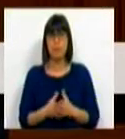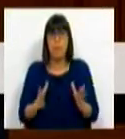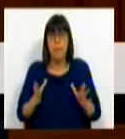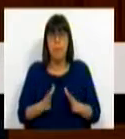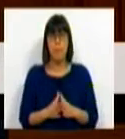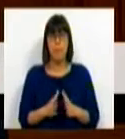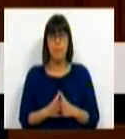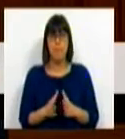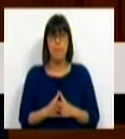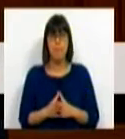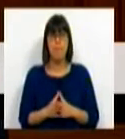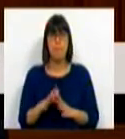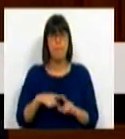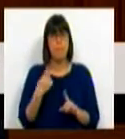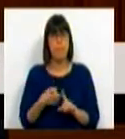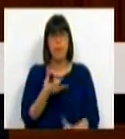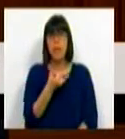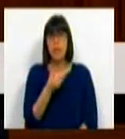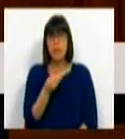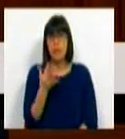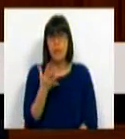Bom, em